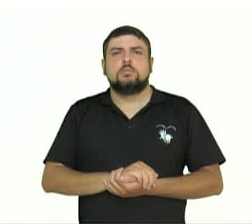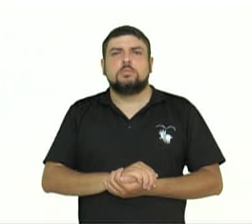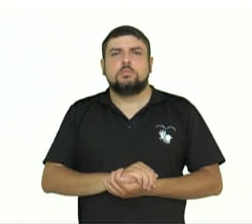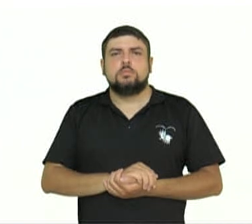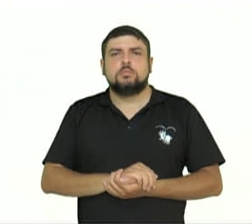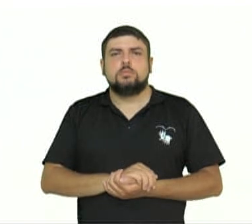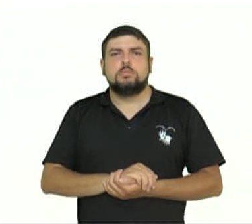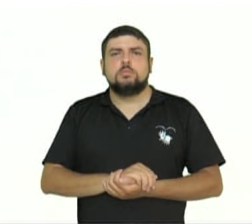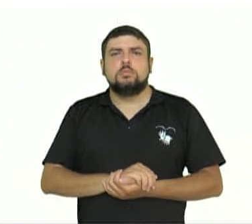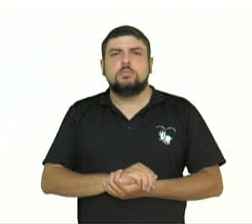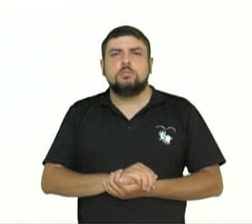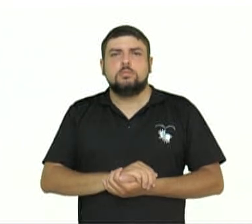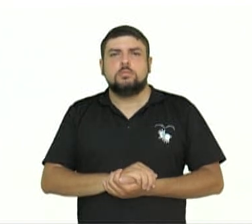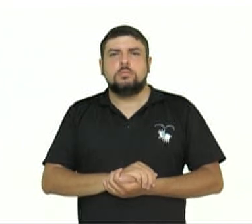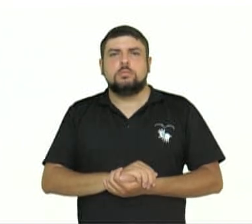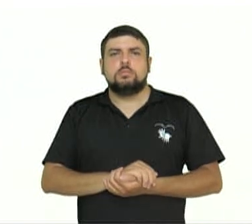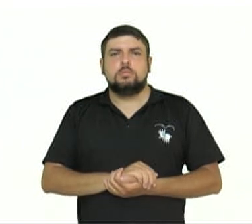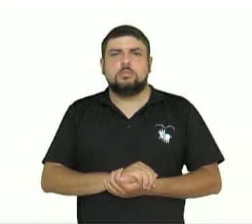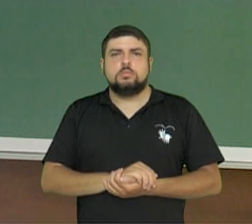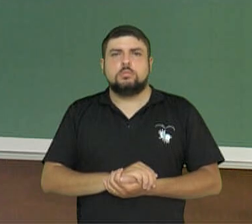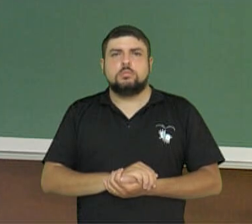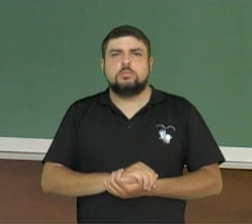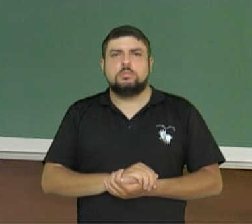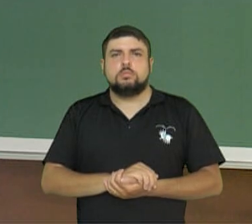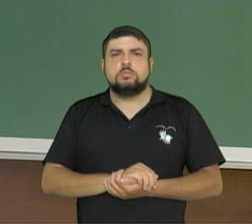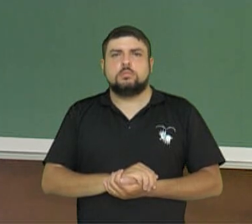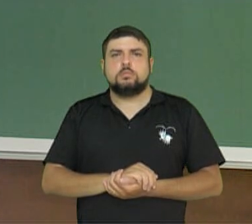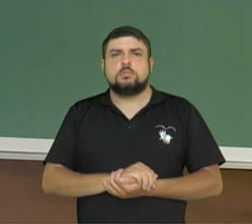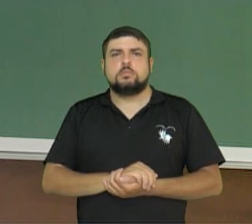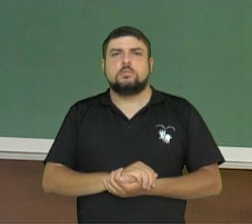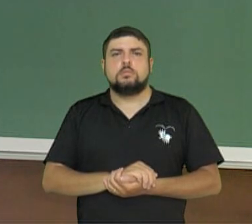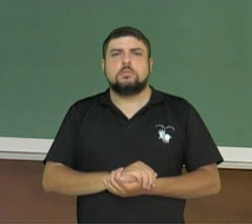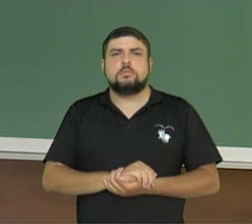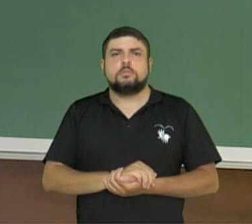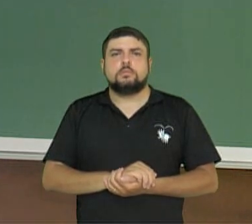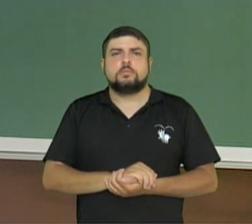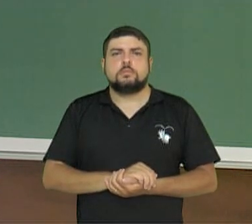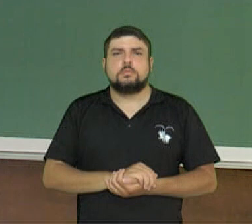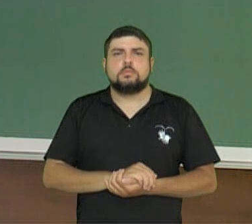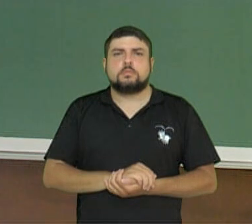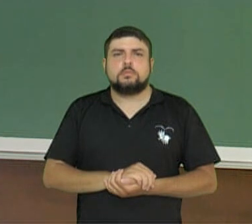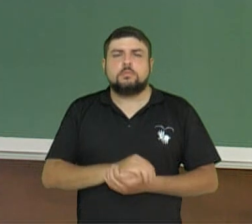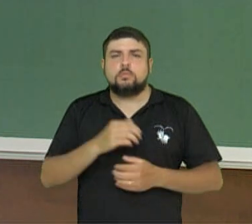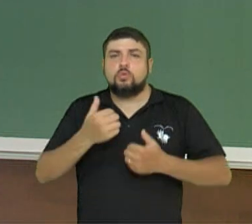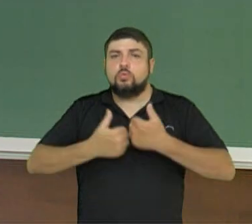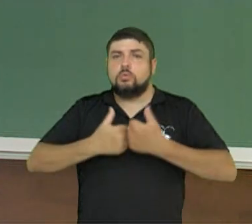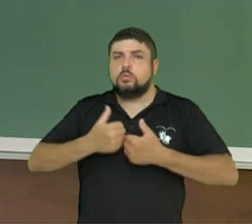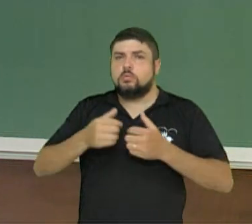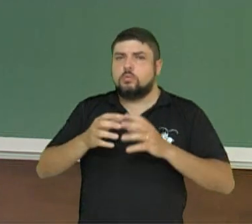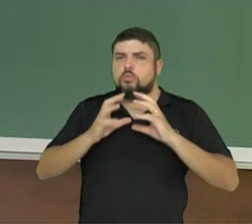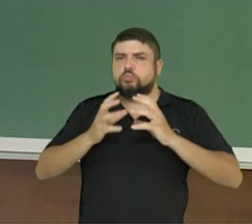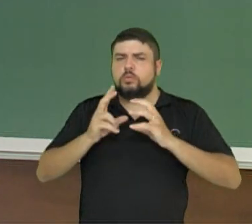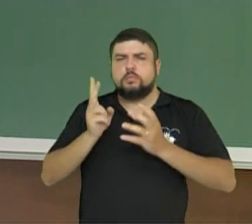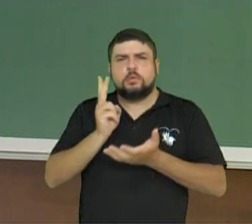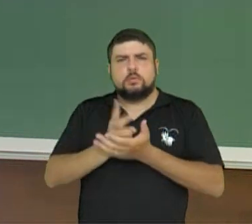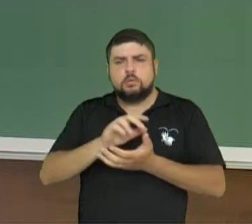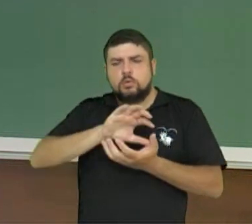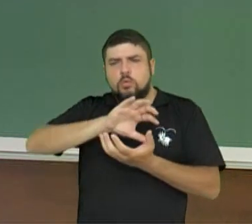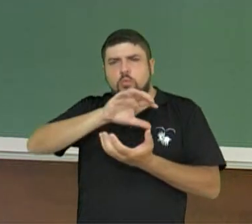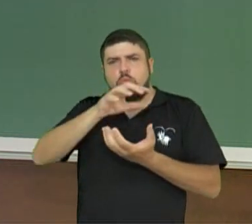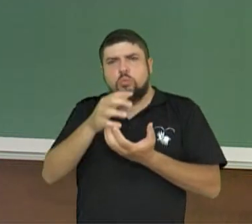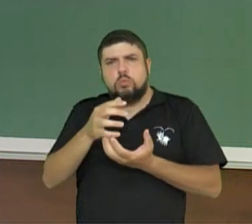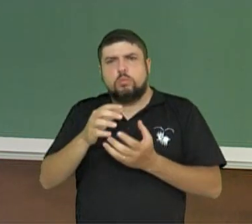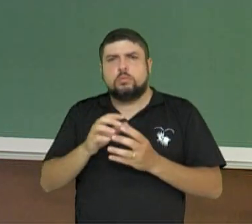Em el fútbol, os balões são sempre redondos, né? No futebol, as bolas são sempre redondas. O que a gente tem aqui